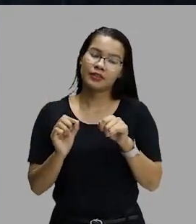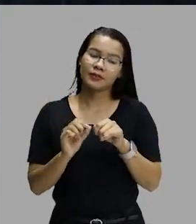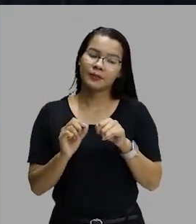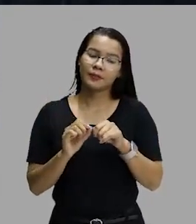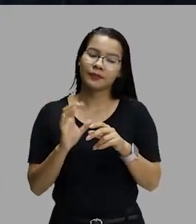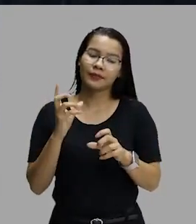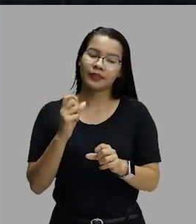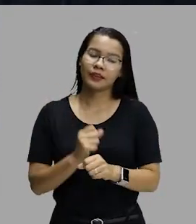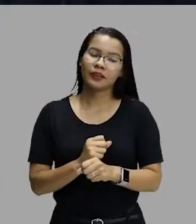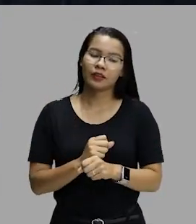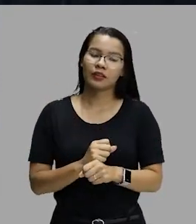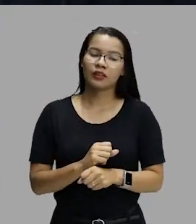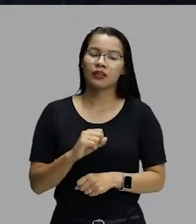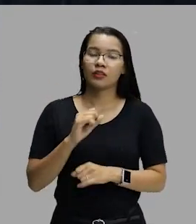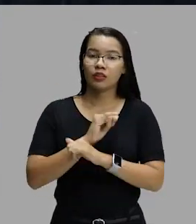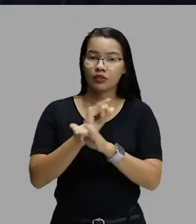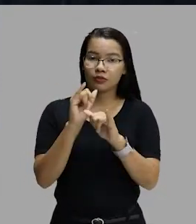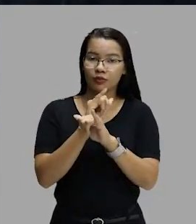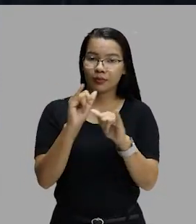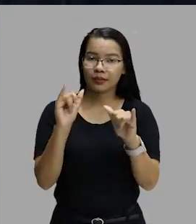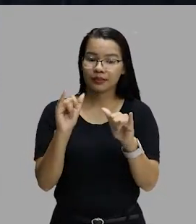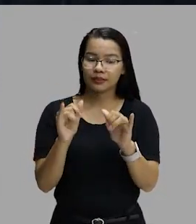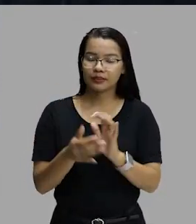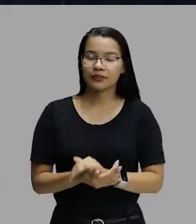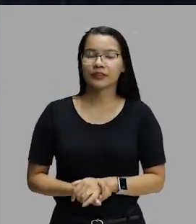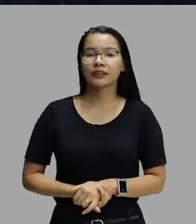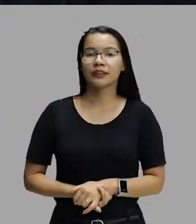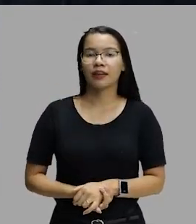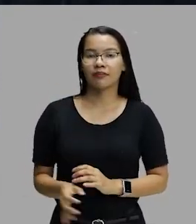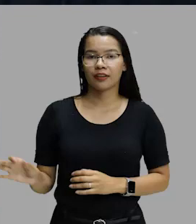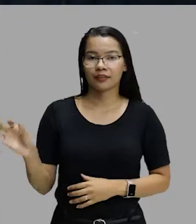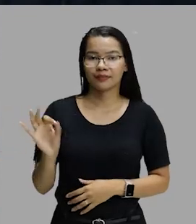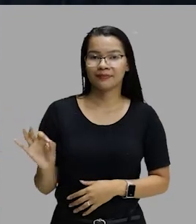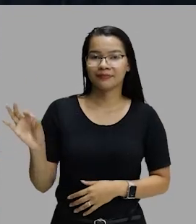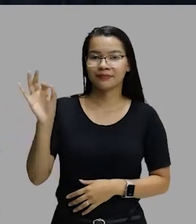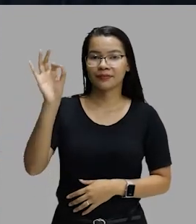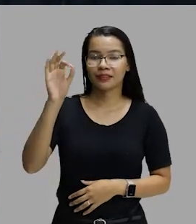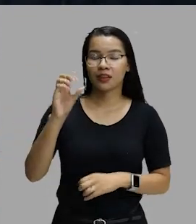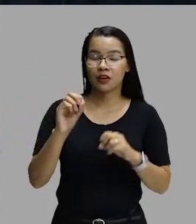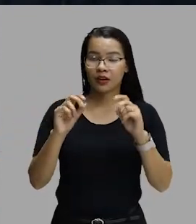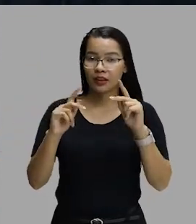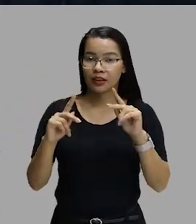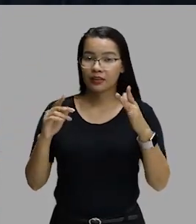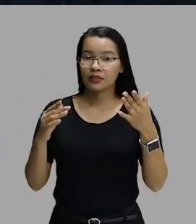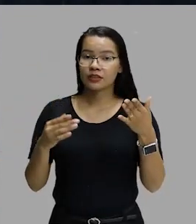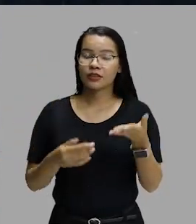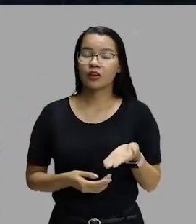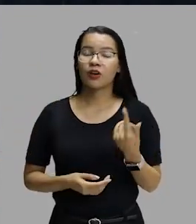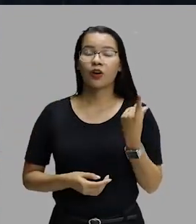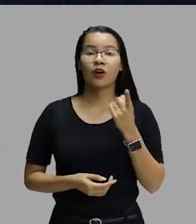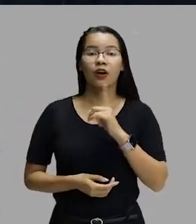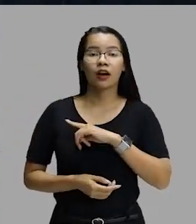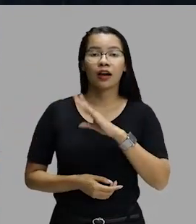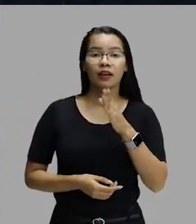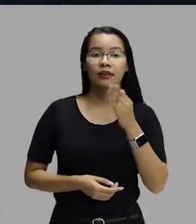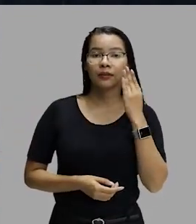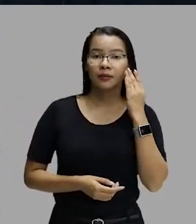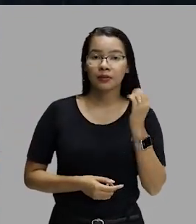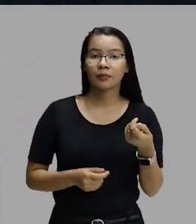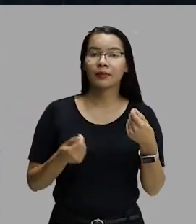esse resumo aqui, ó, resumo informativo, lá na universidade, tá bom? E a gente já sabe que ele tem que ser um texto